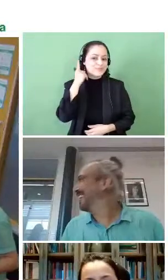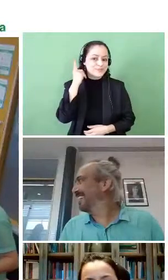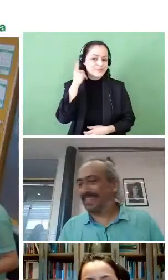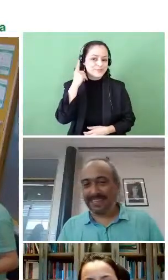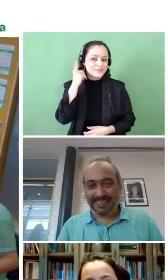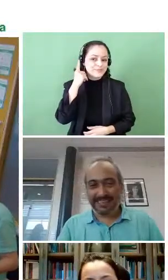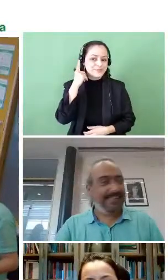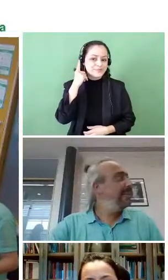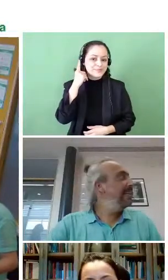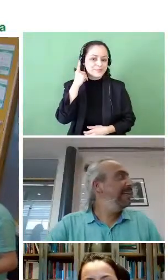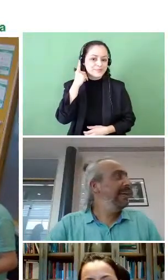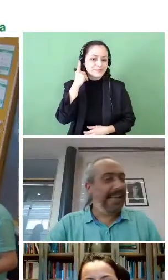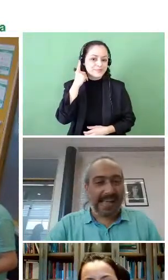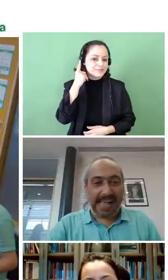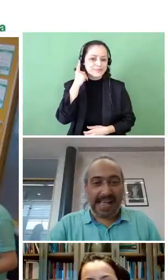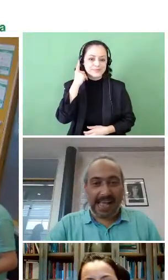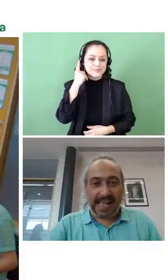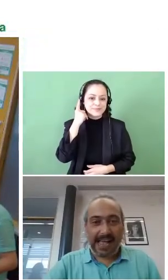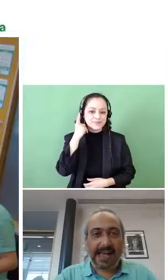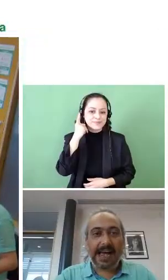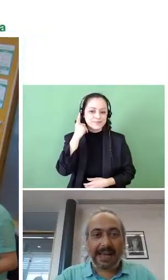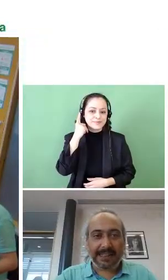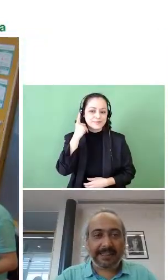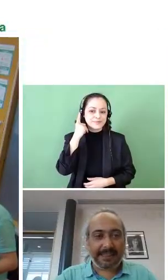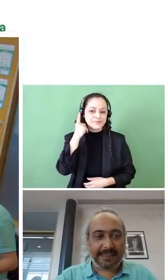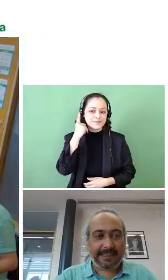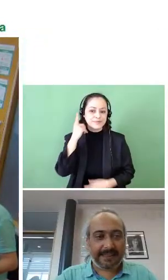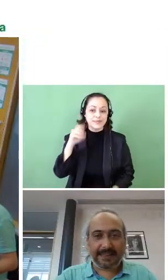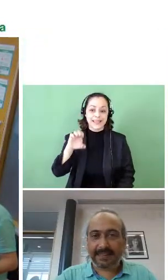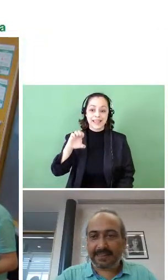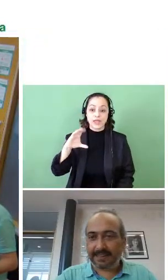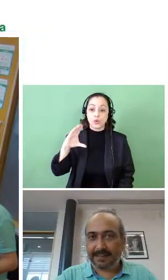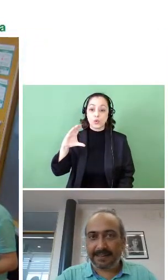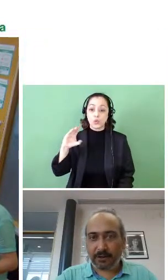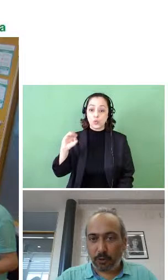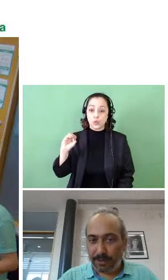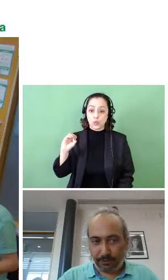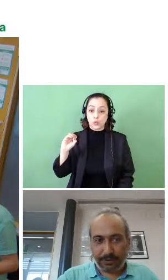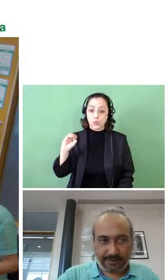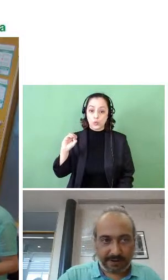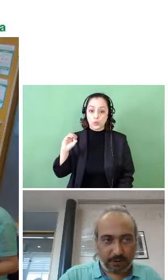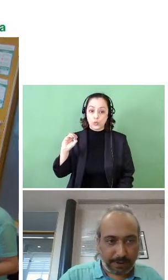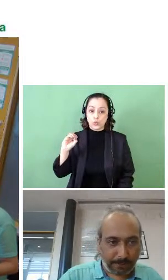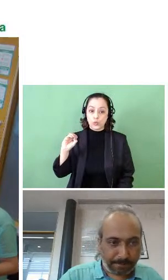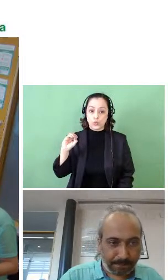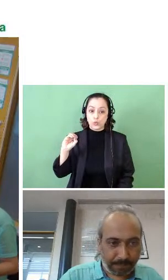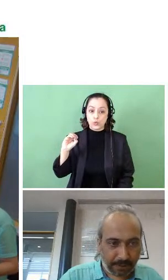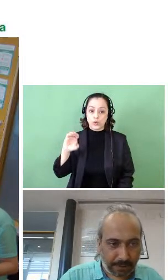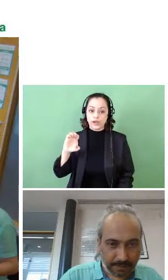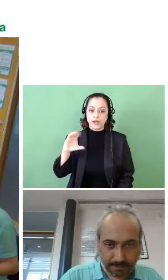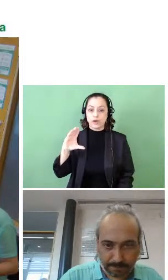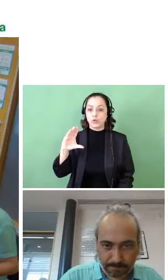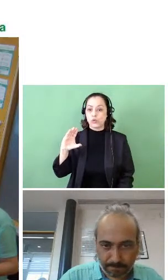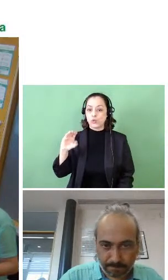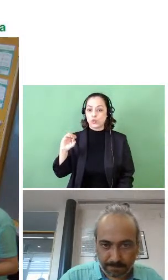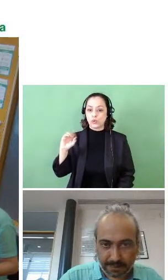Esse passeio foi muito caro, eu acho. Esse me traz. O meu.